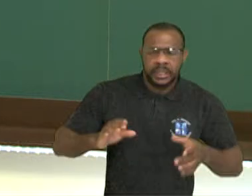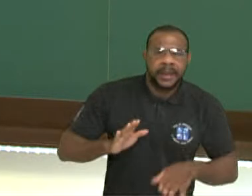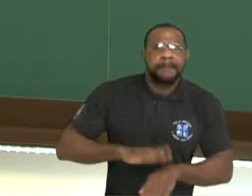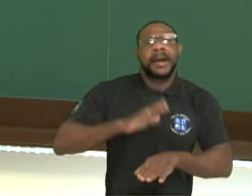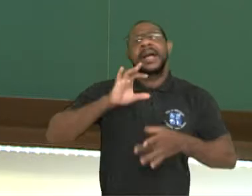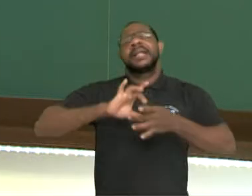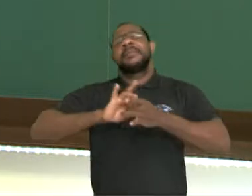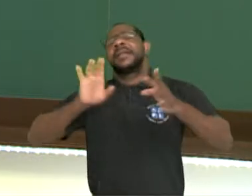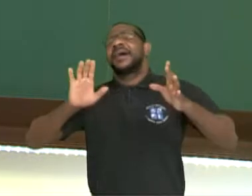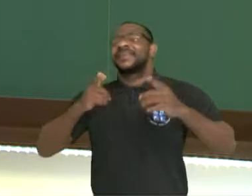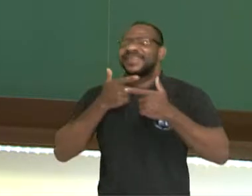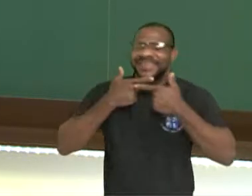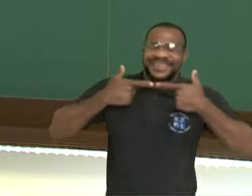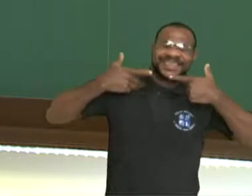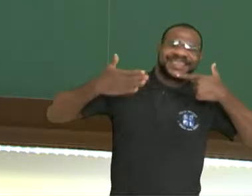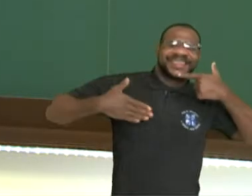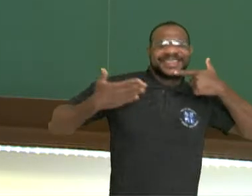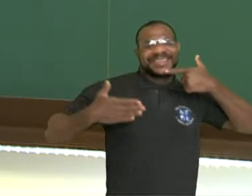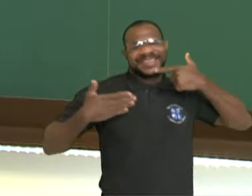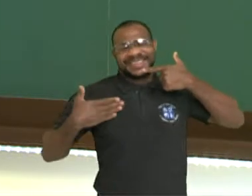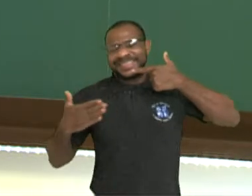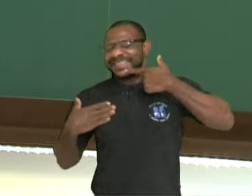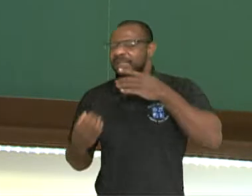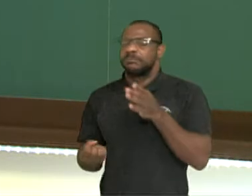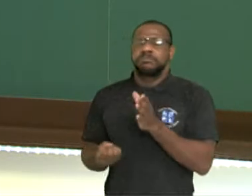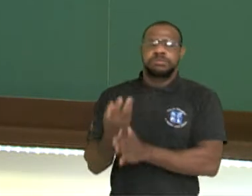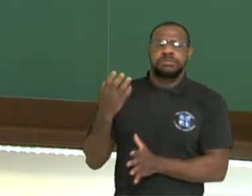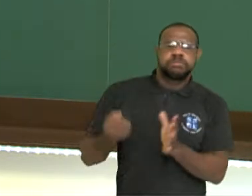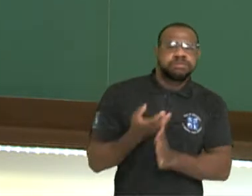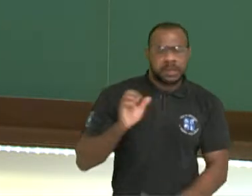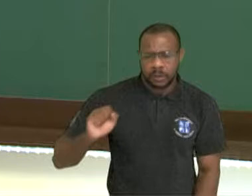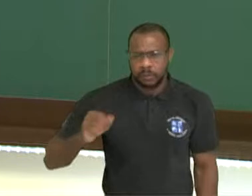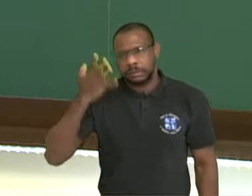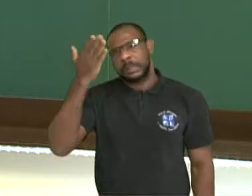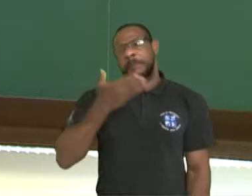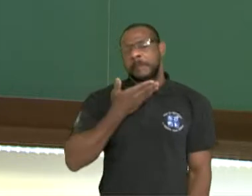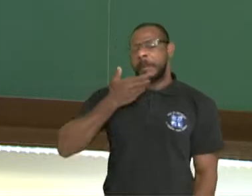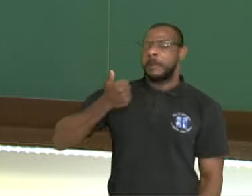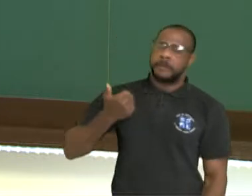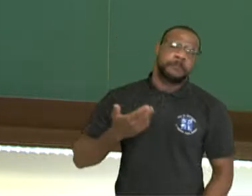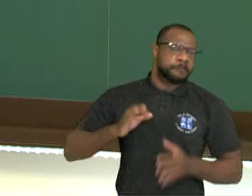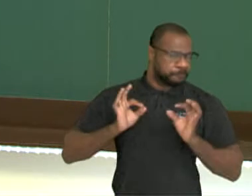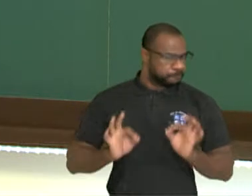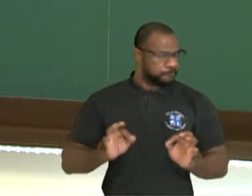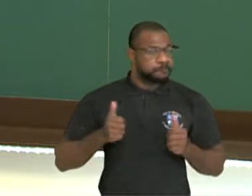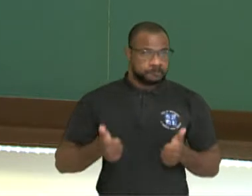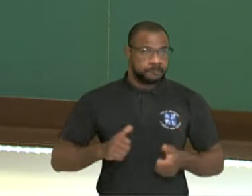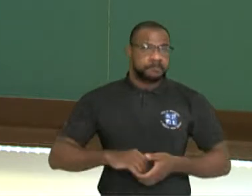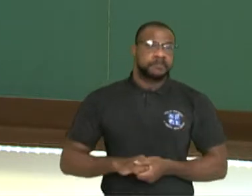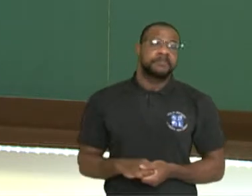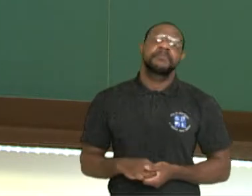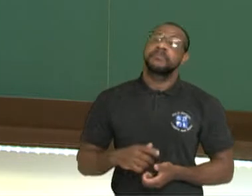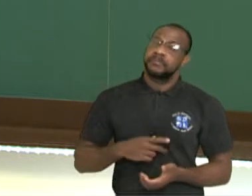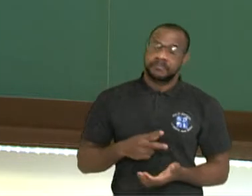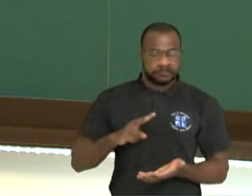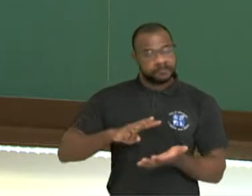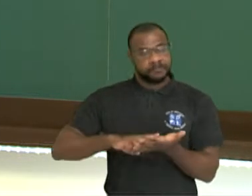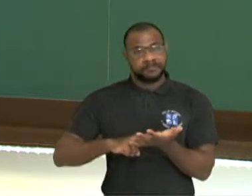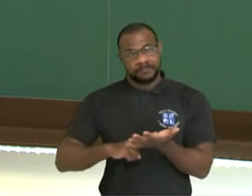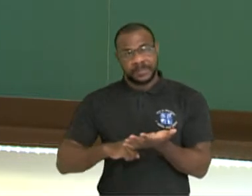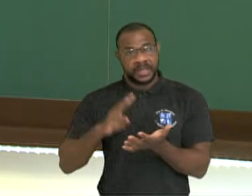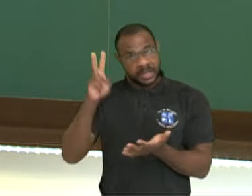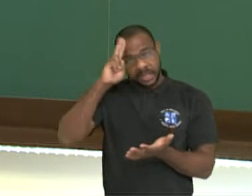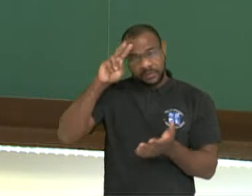mais alegria, e aí tudo flui melhor e dá mais certo. Então, é o que eu interpreto de la